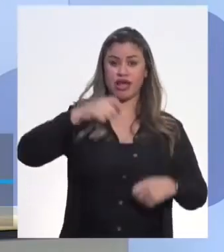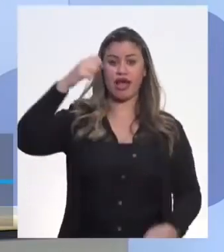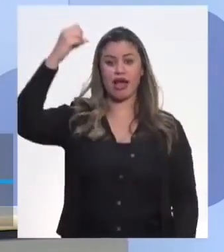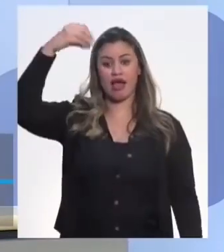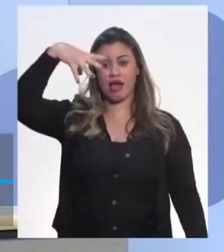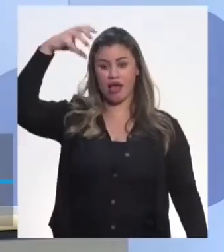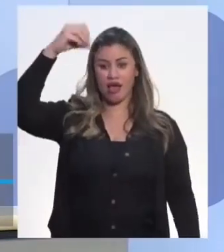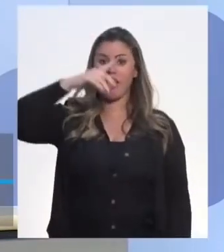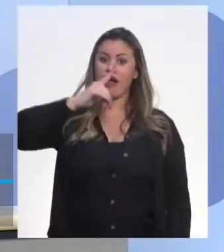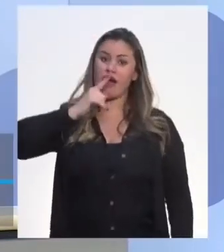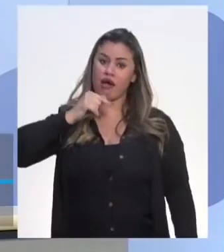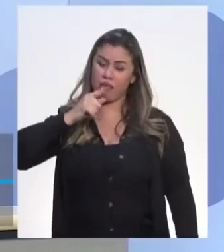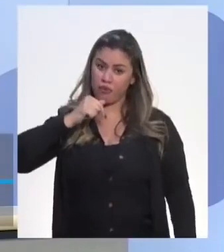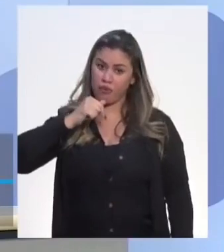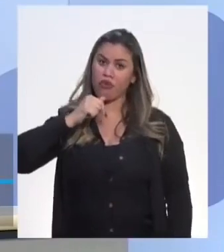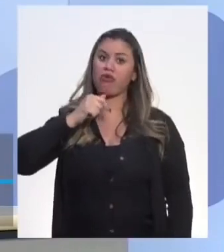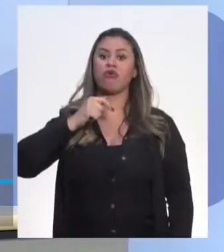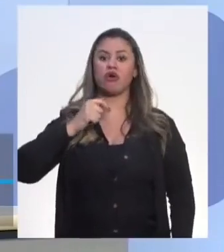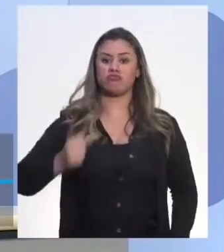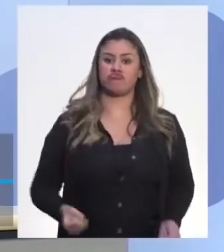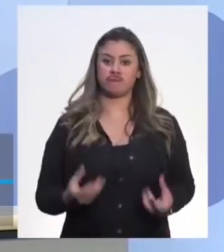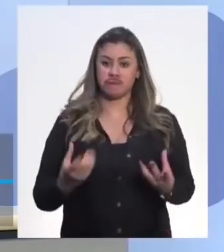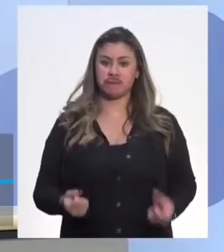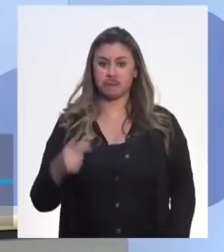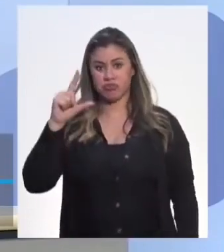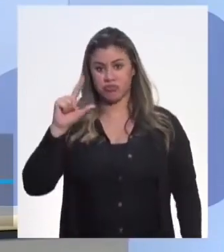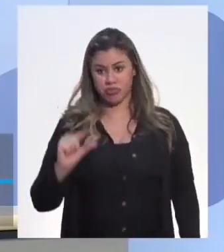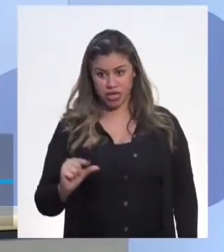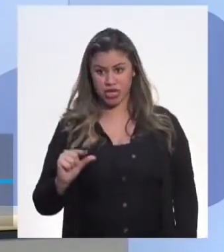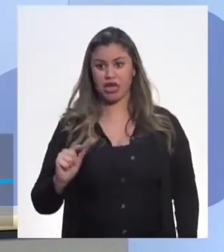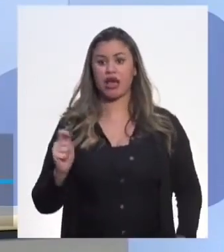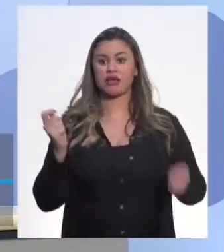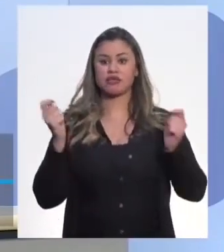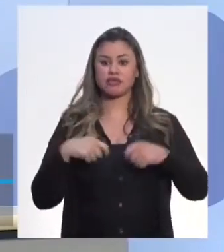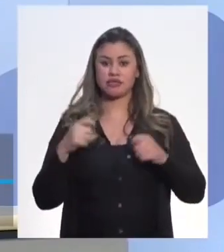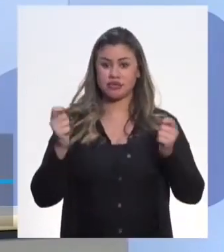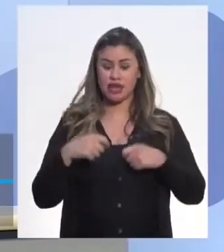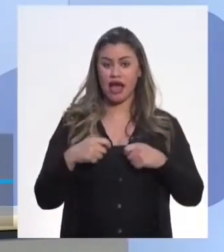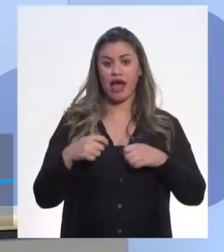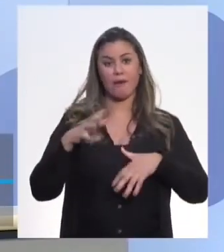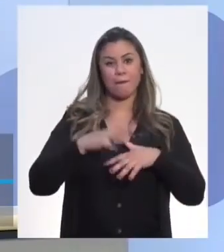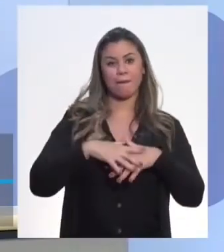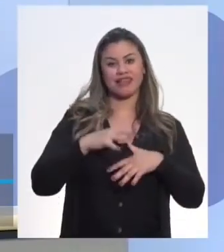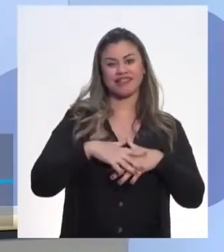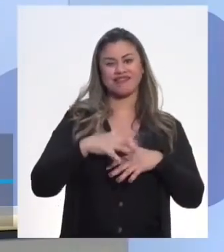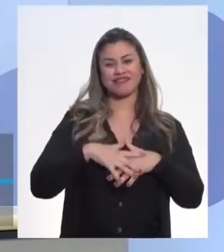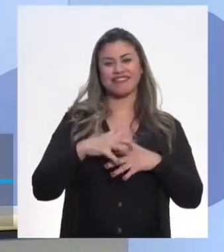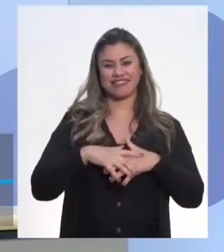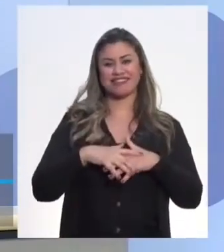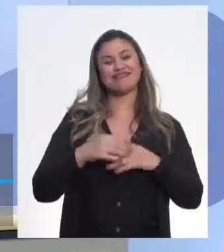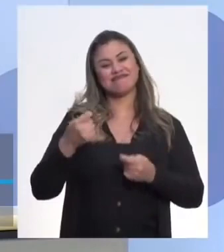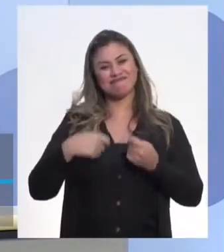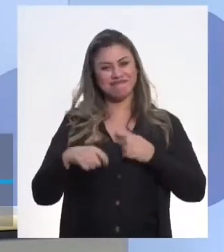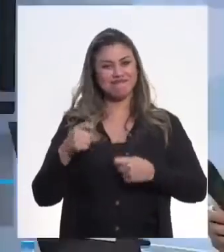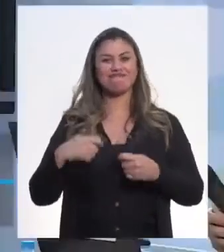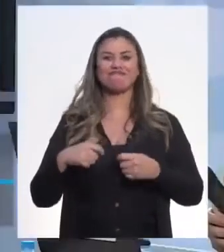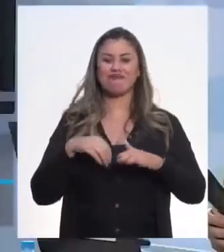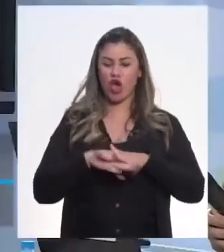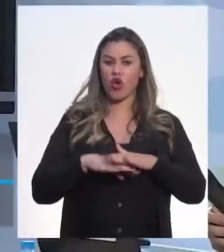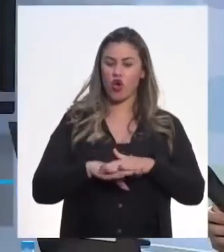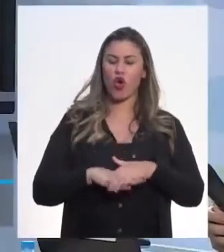de gastos já é um dinheiro a mais é um tipo de matemática ali no caso você tá fazendo um tipo de economia